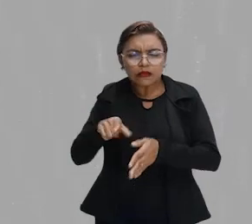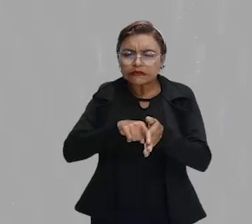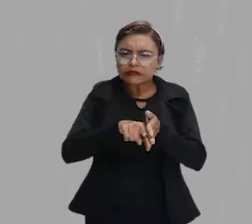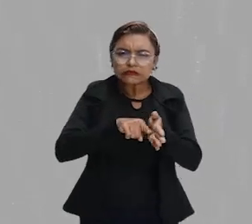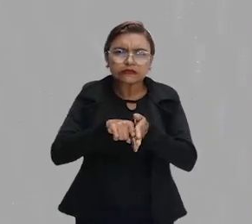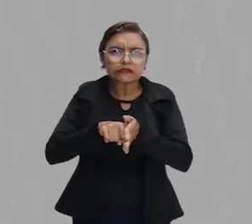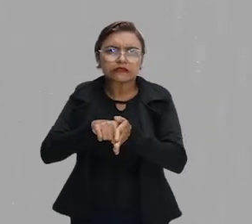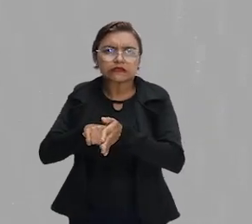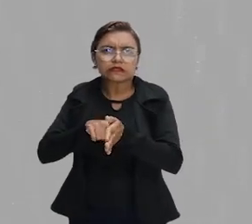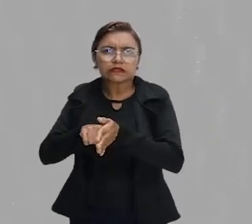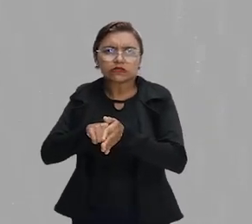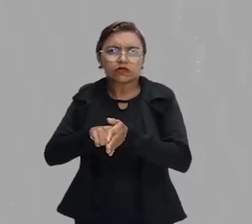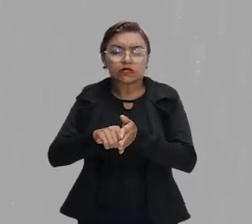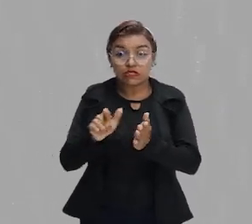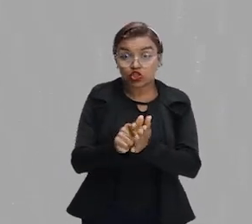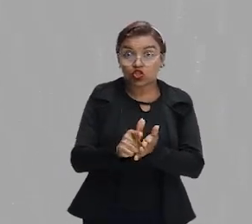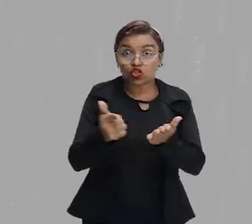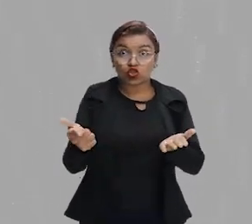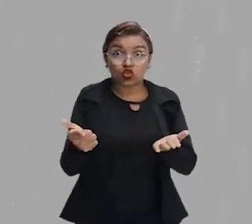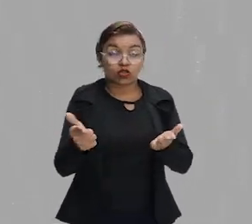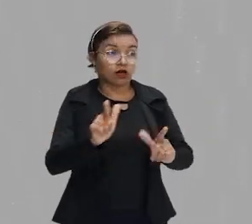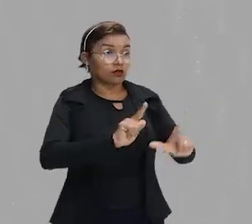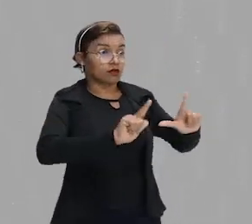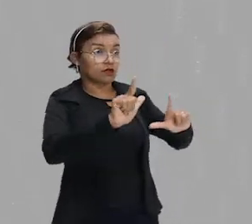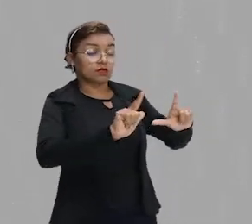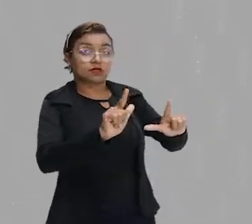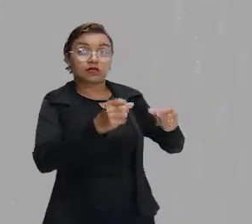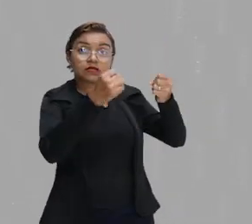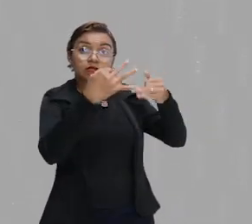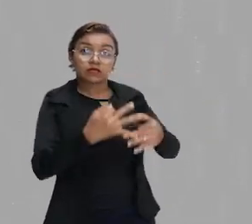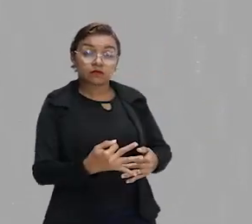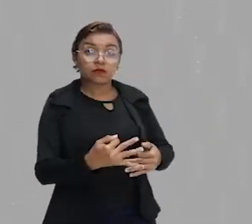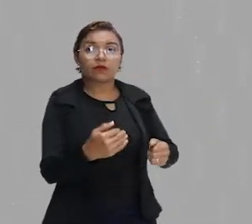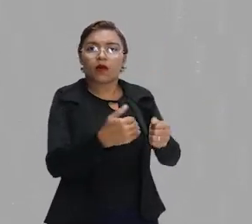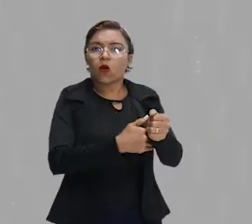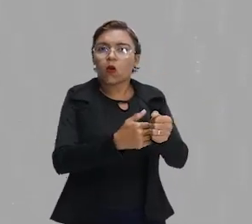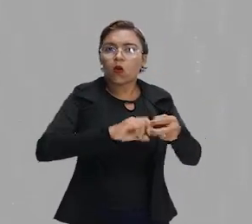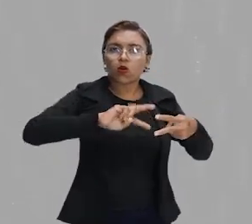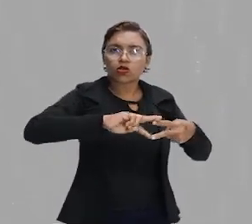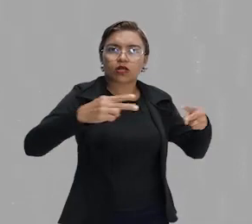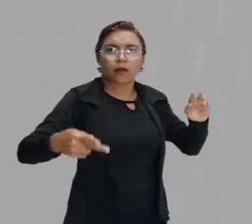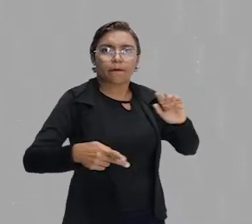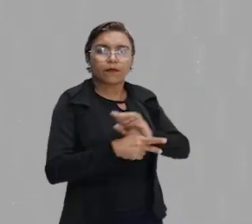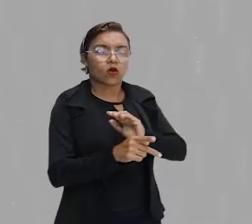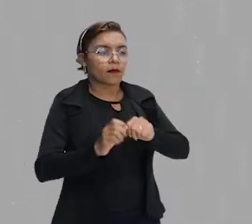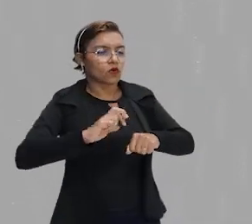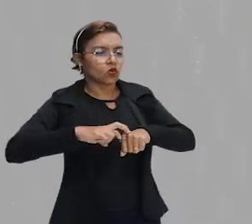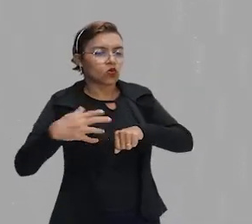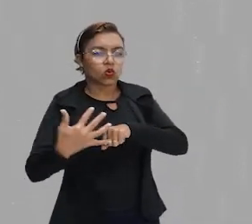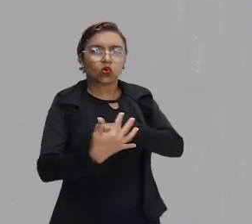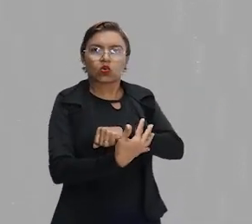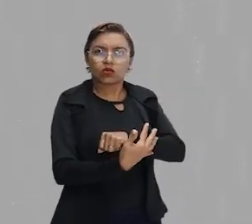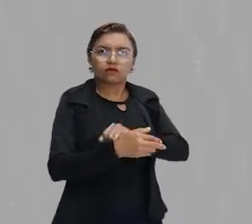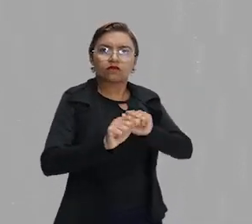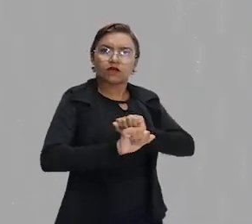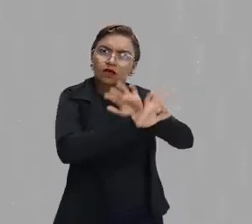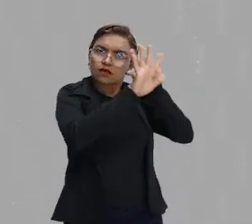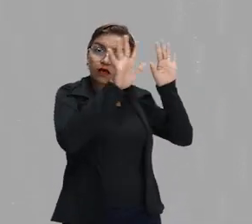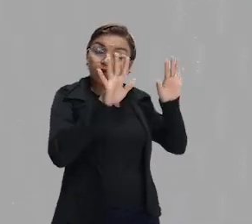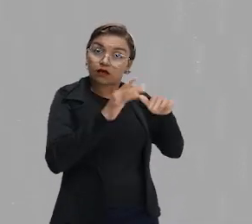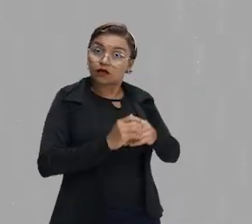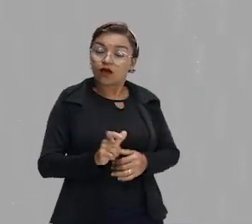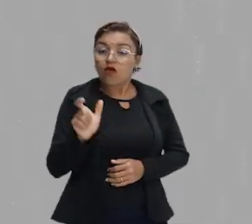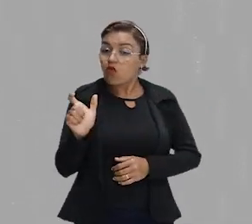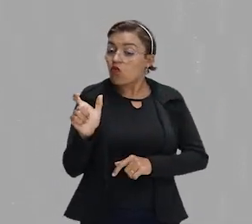alguns jornais dizendo o seguinte, olha, foi desvendado o código genético do coronavírus. Então, esse termo, a gente